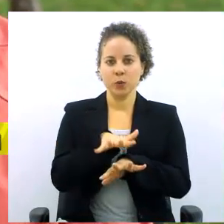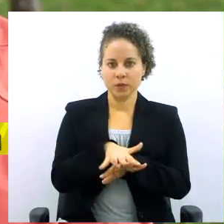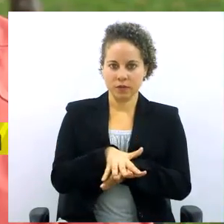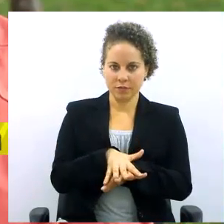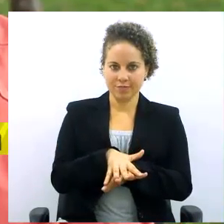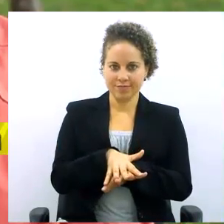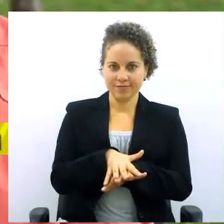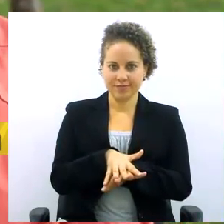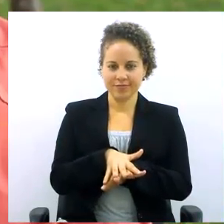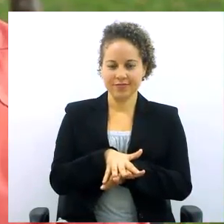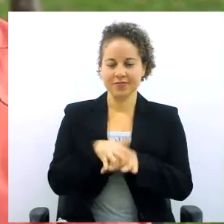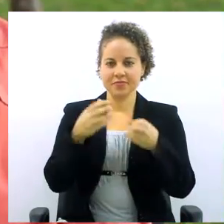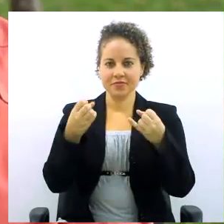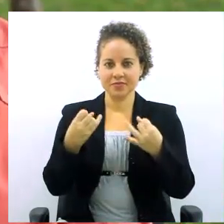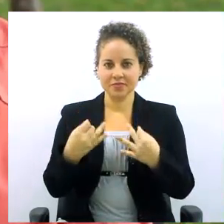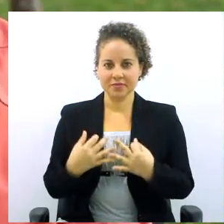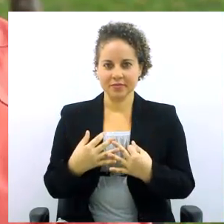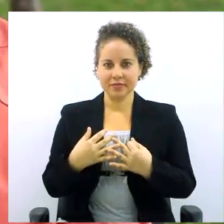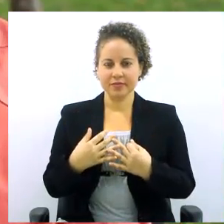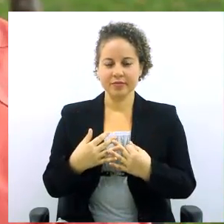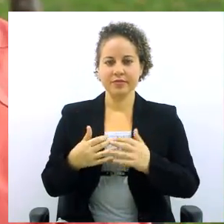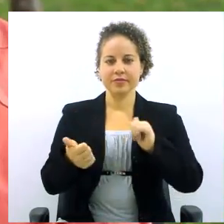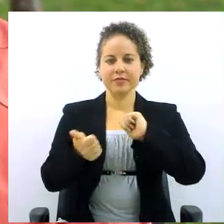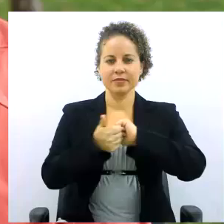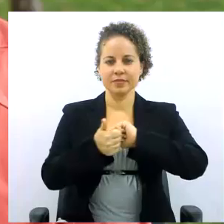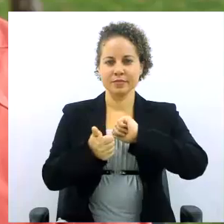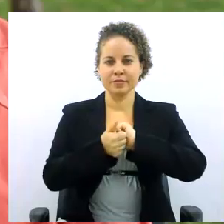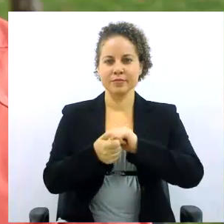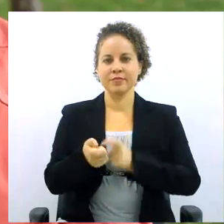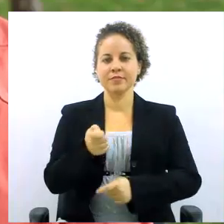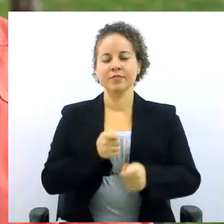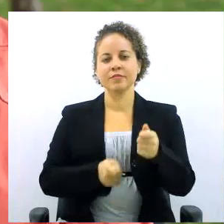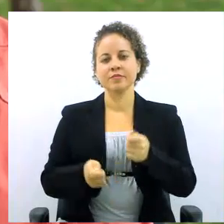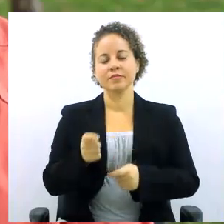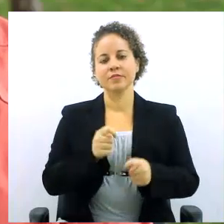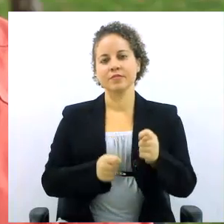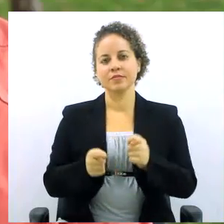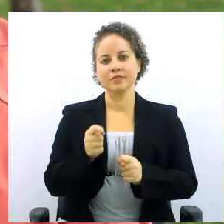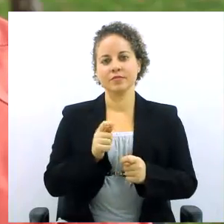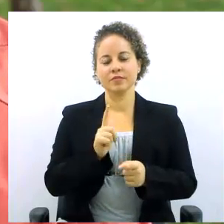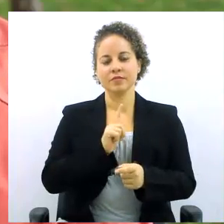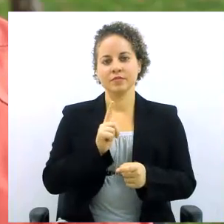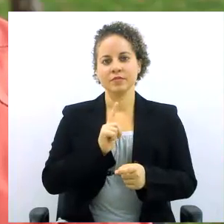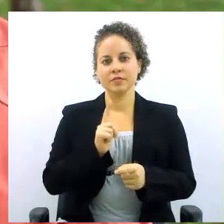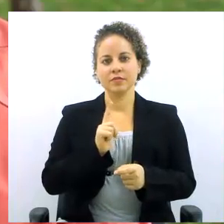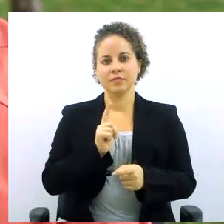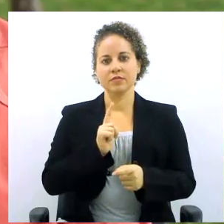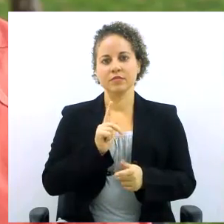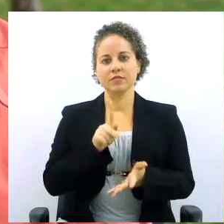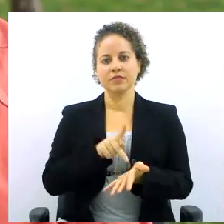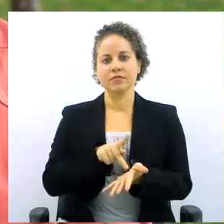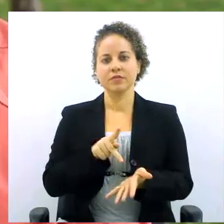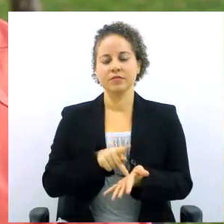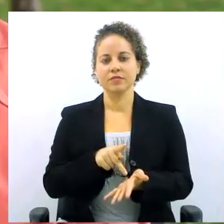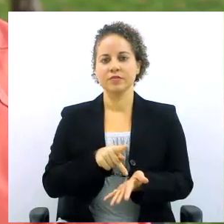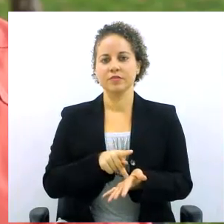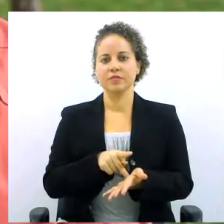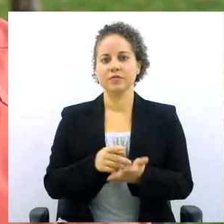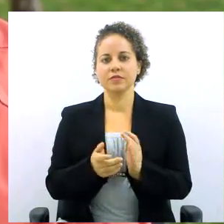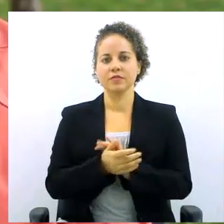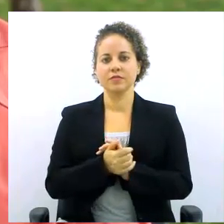né, que está aí qualificando a economia, né, é uma questão realmente